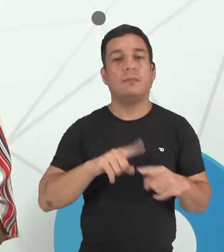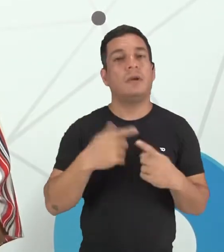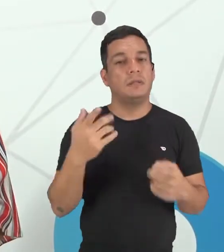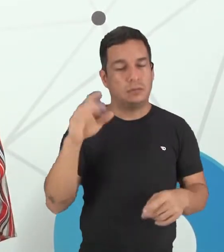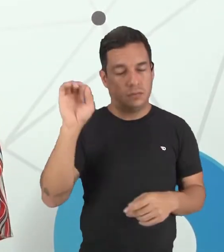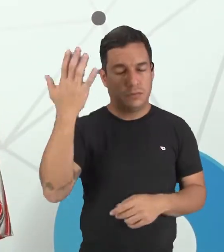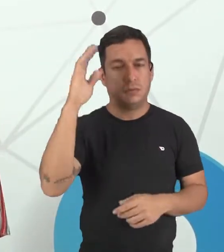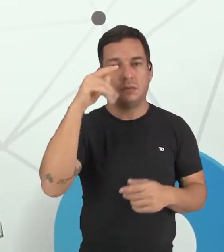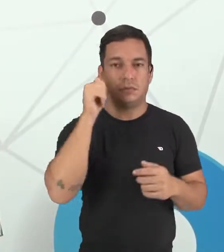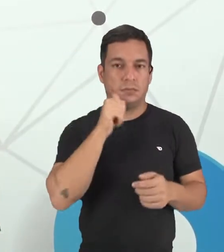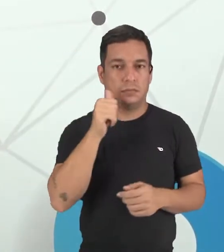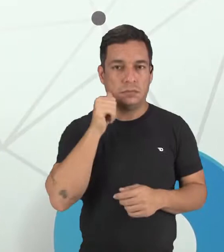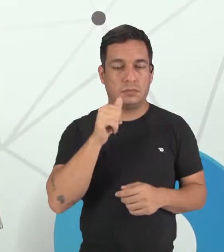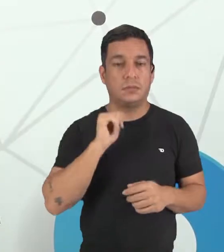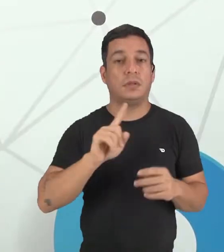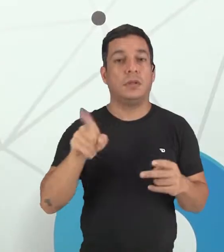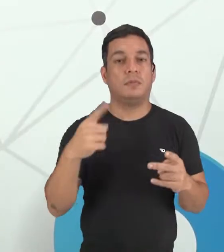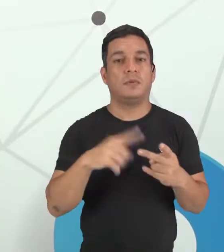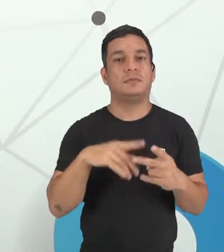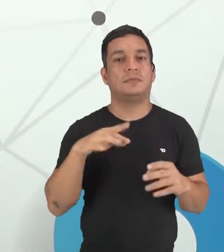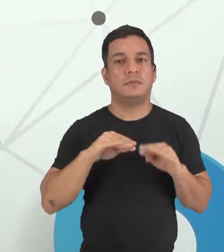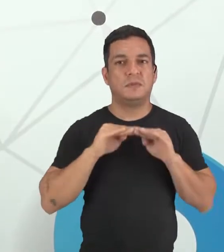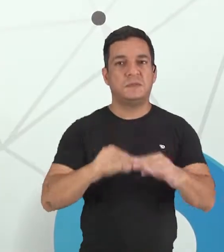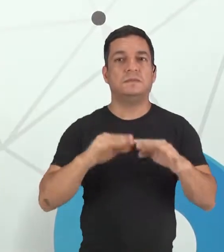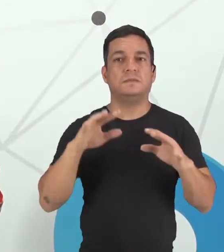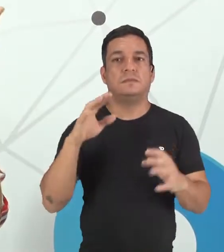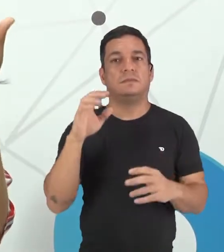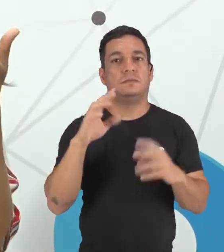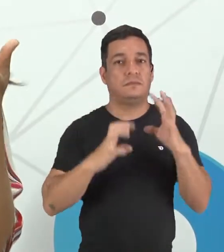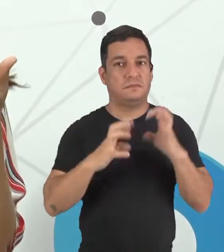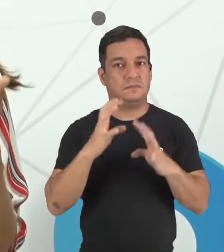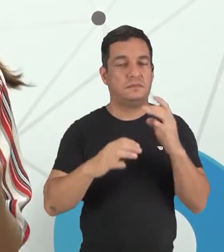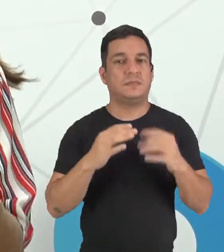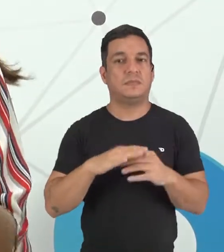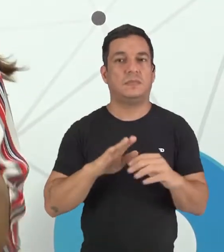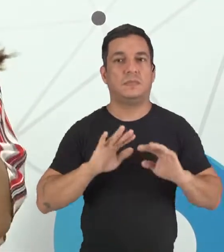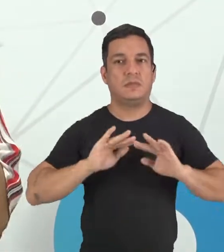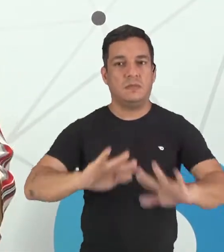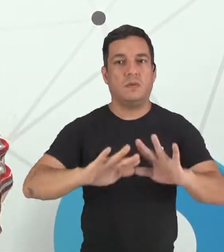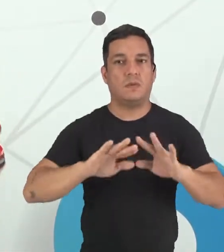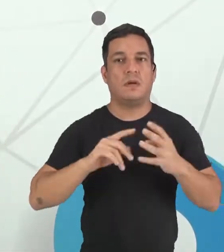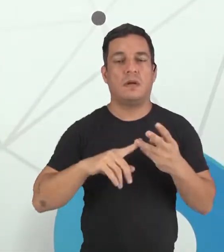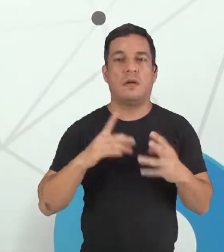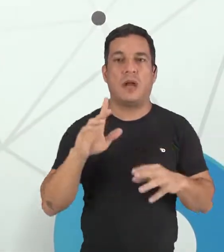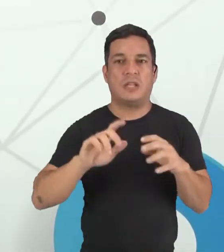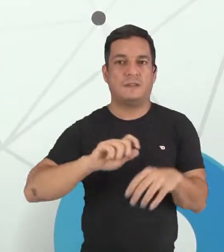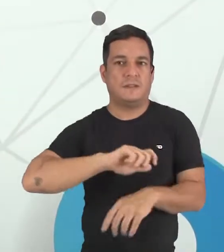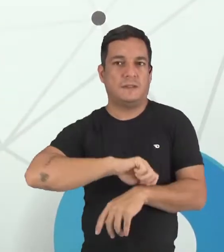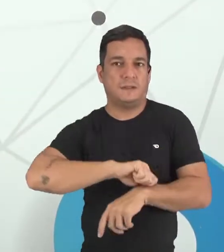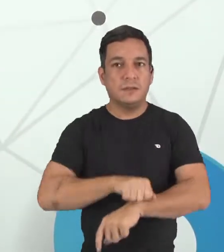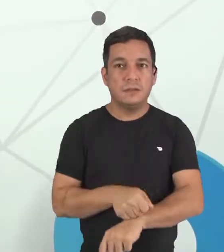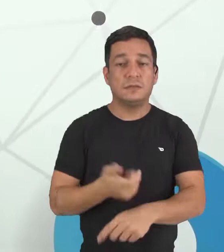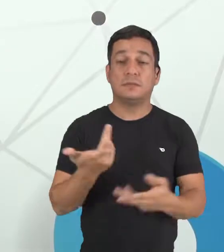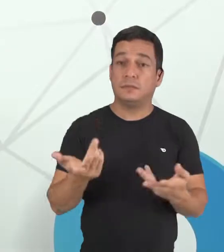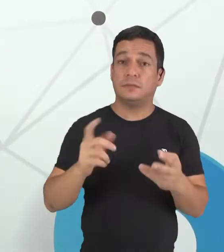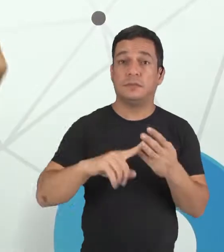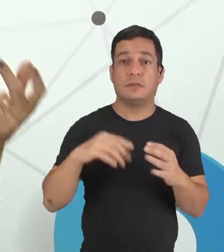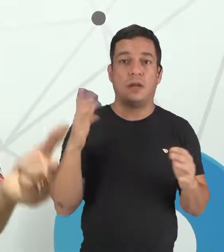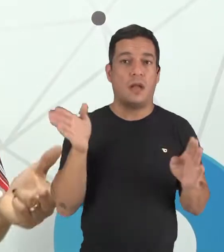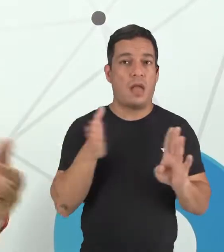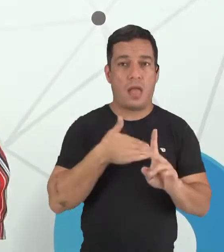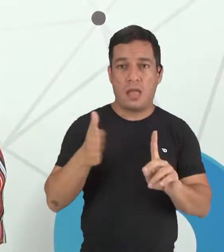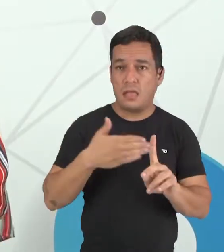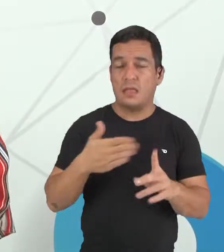entre as mulheres. Depois vem para a agressão, que já começa muitas vezes os empurrões, os beliscões,